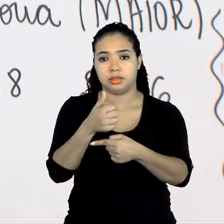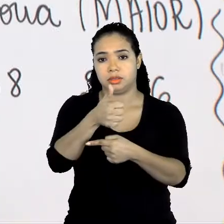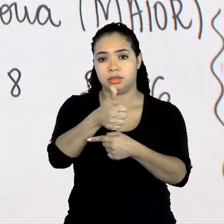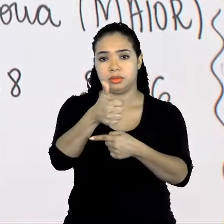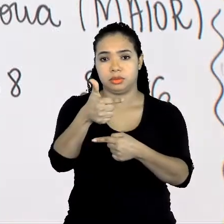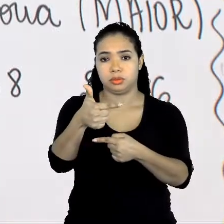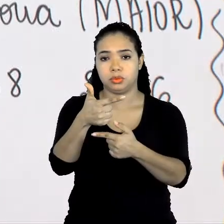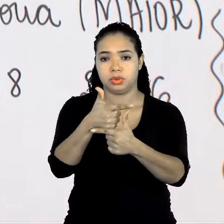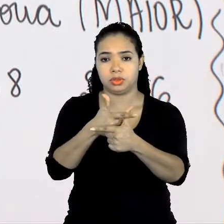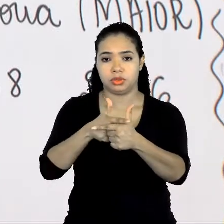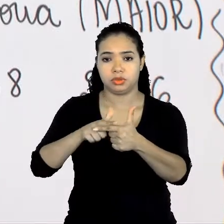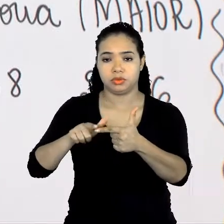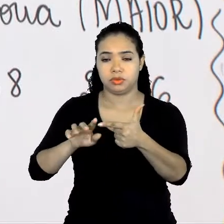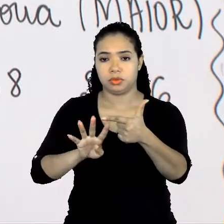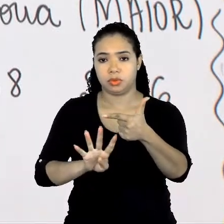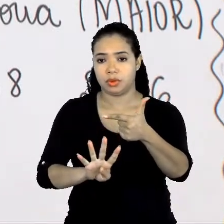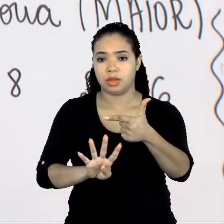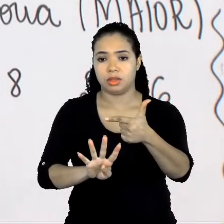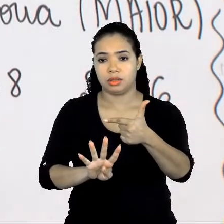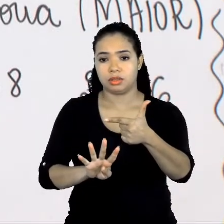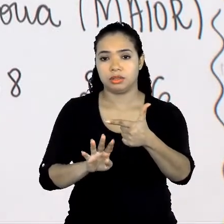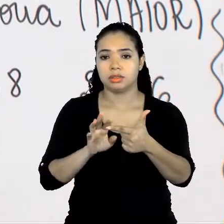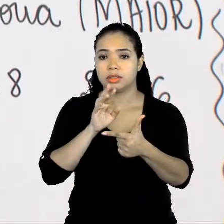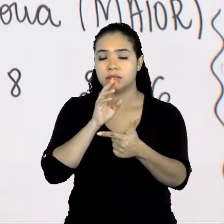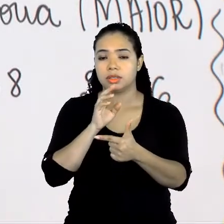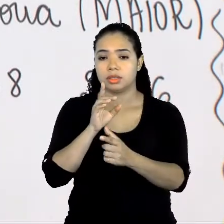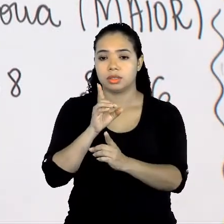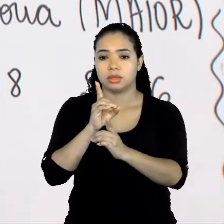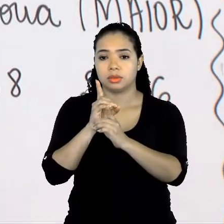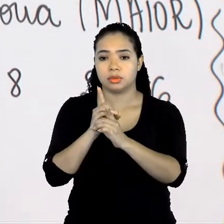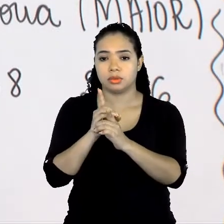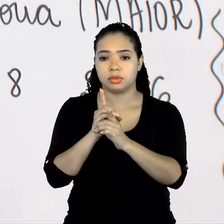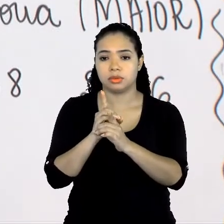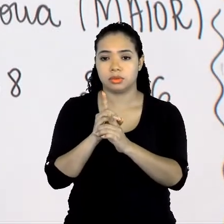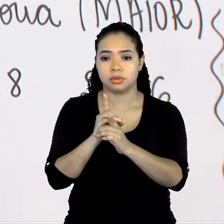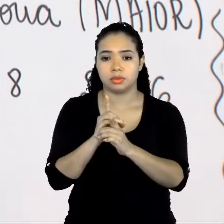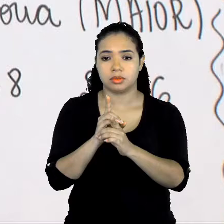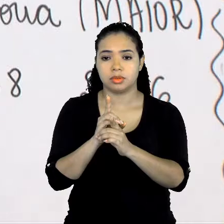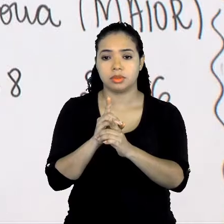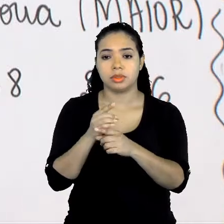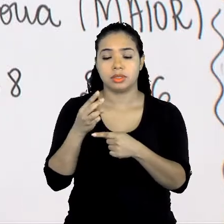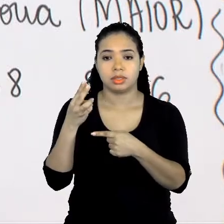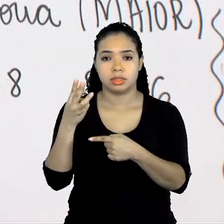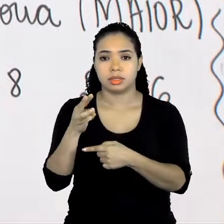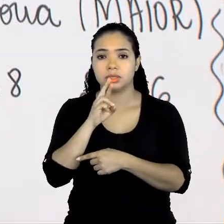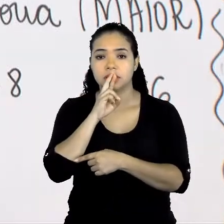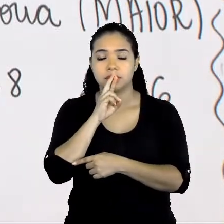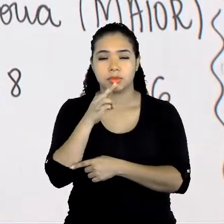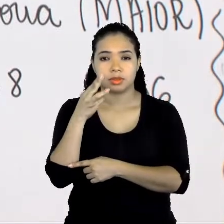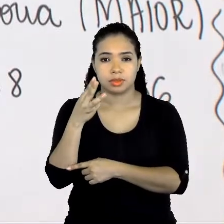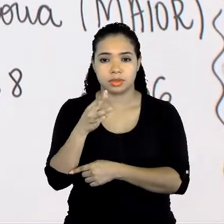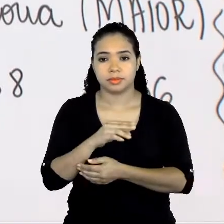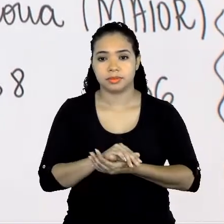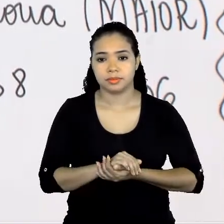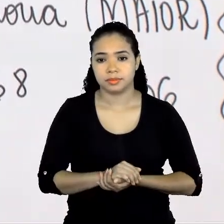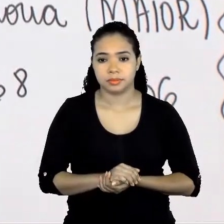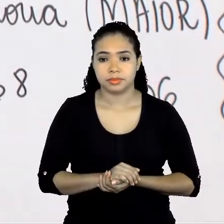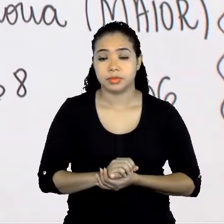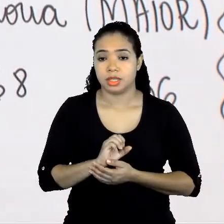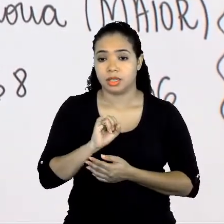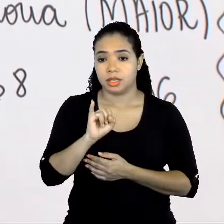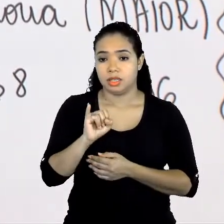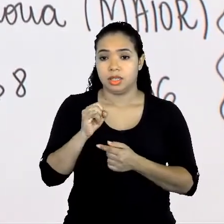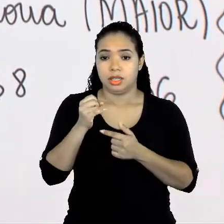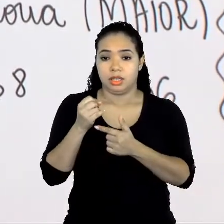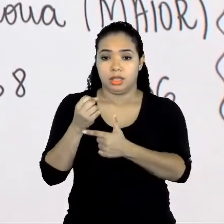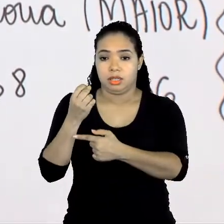12 por 4, eu encontro 3 inteiros. Então, aqui representa o número 3. Se eu